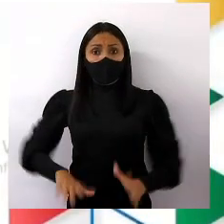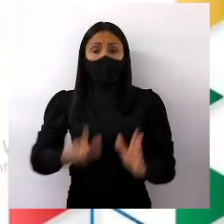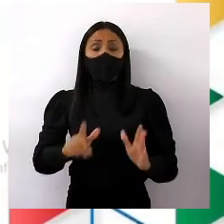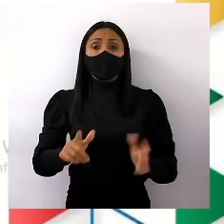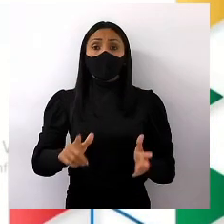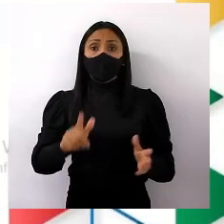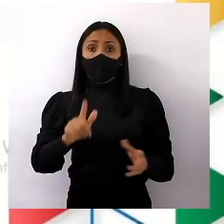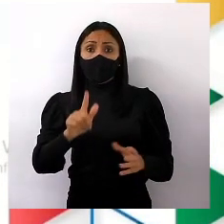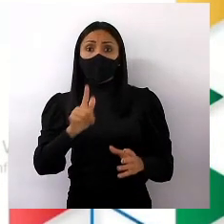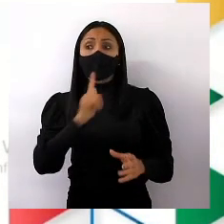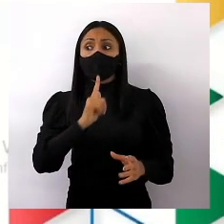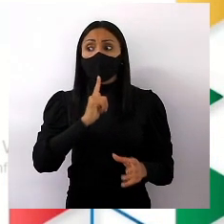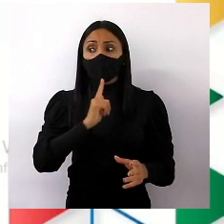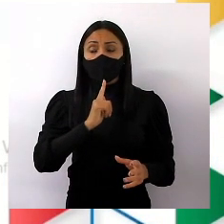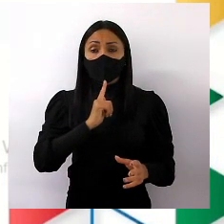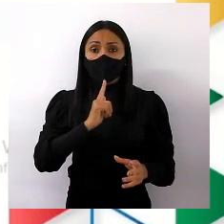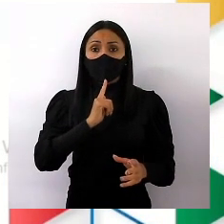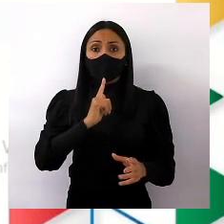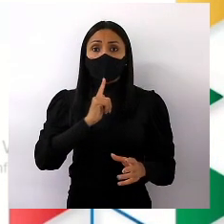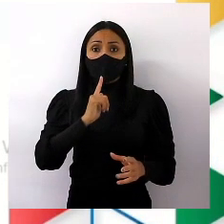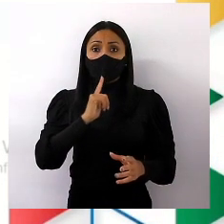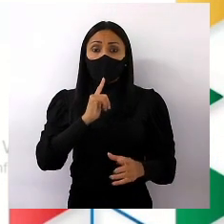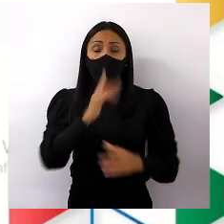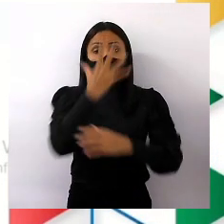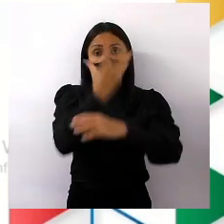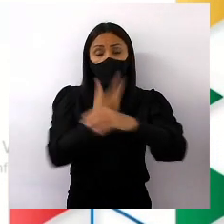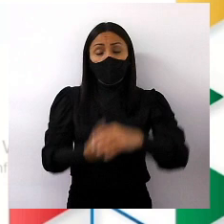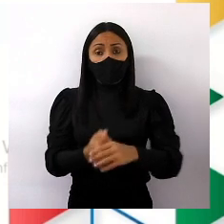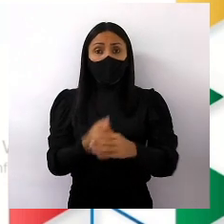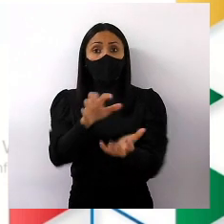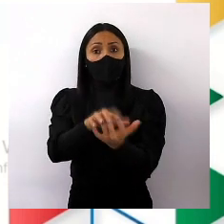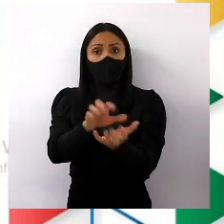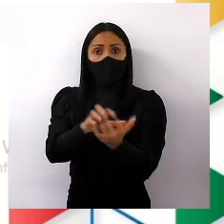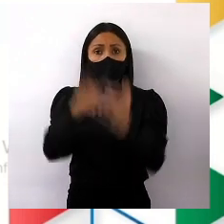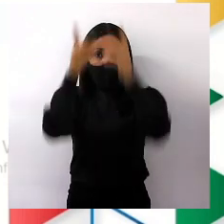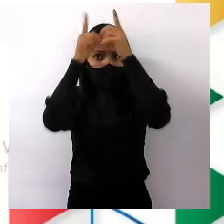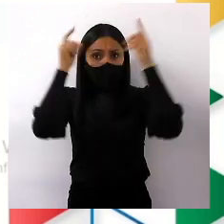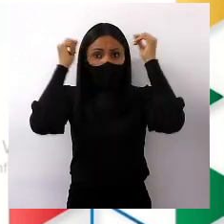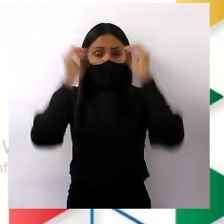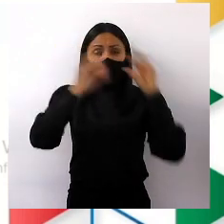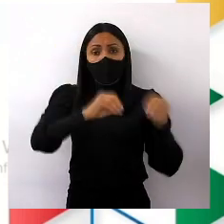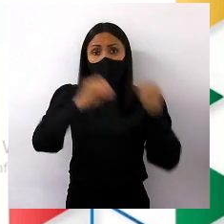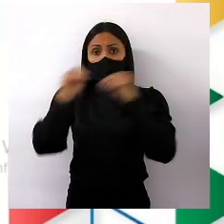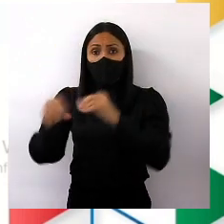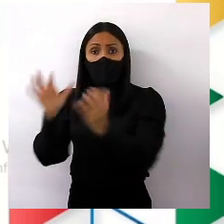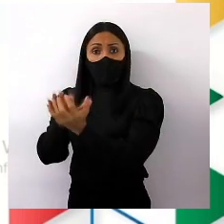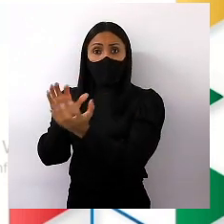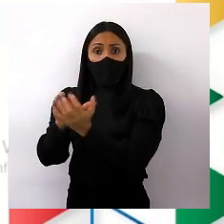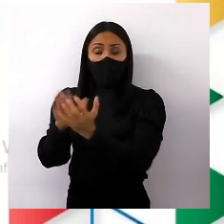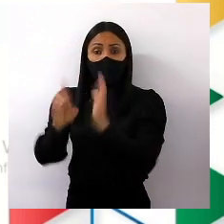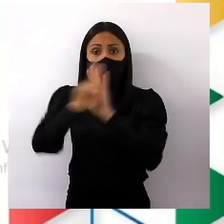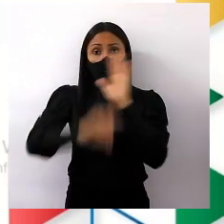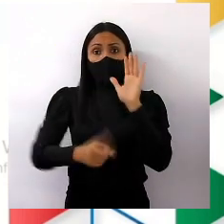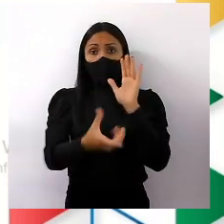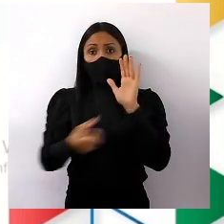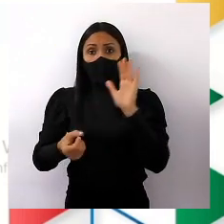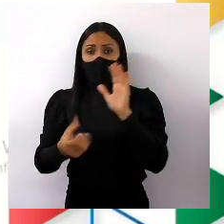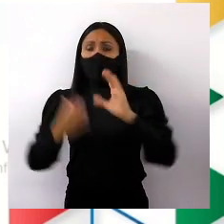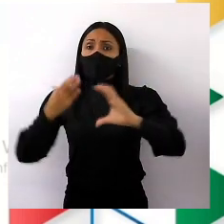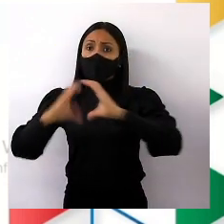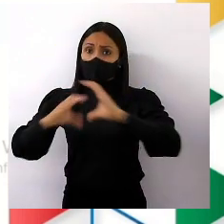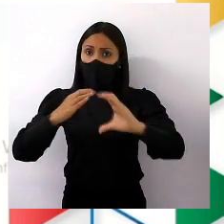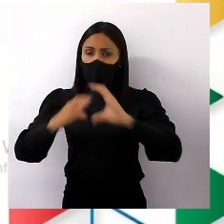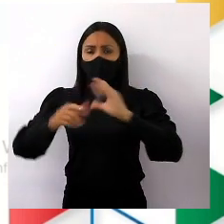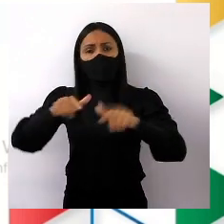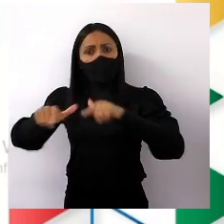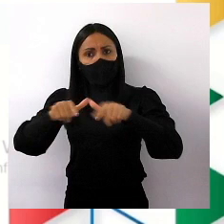viu, Robson? No Agreste pernambucano, ele se muda para Recife na década de 60, trabalha com comunicação, vai